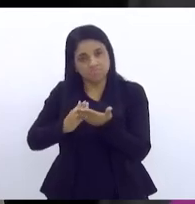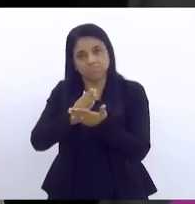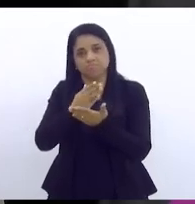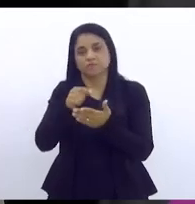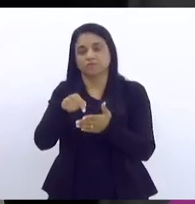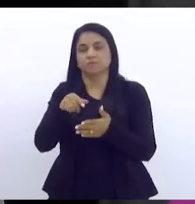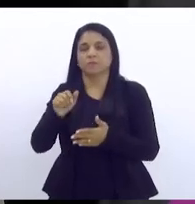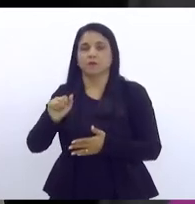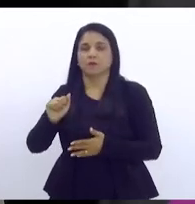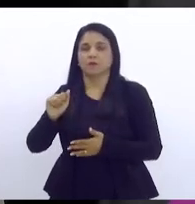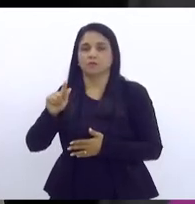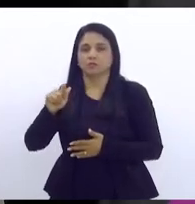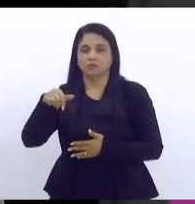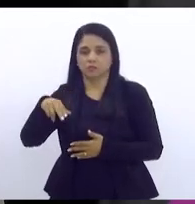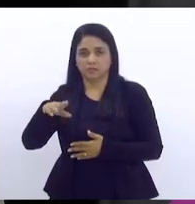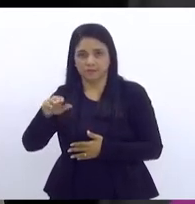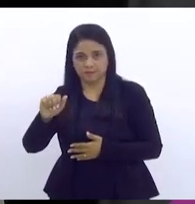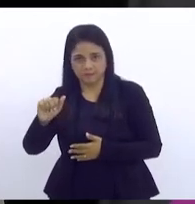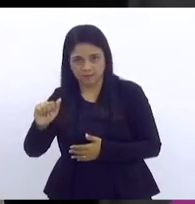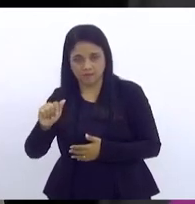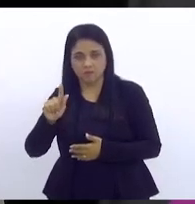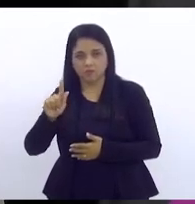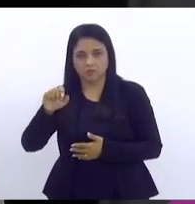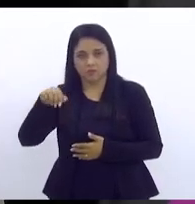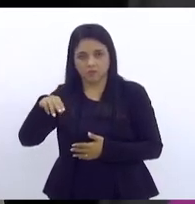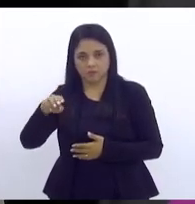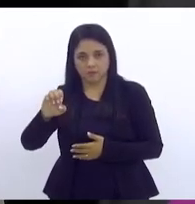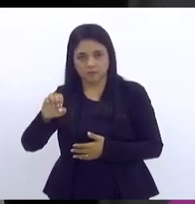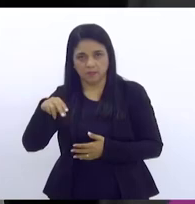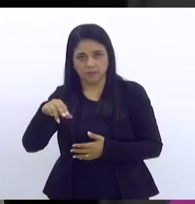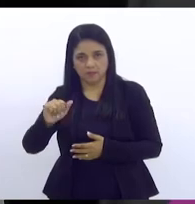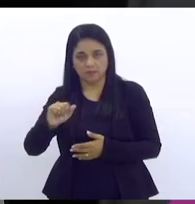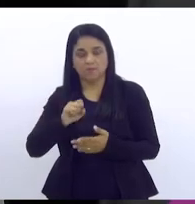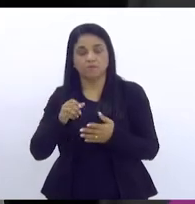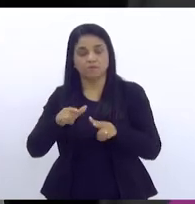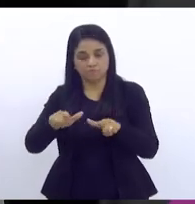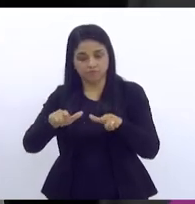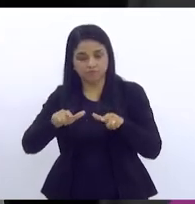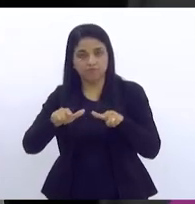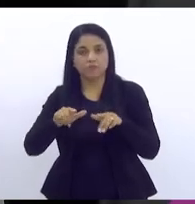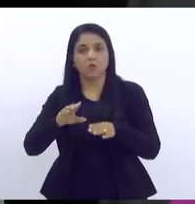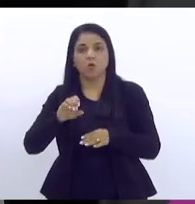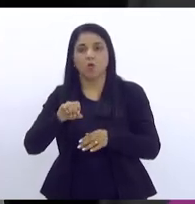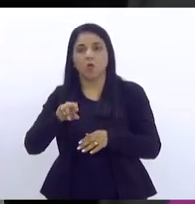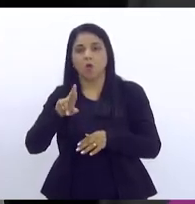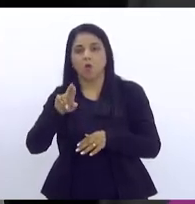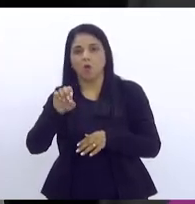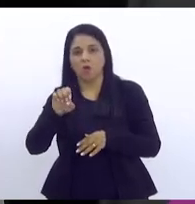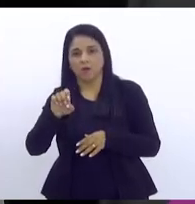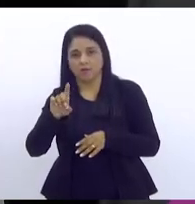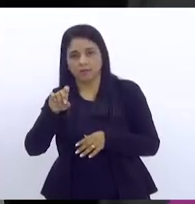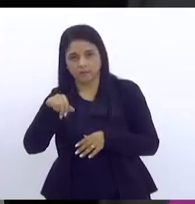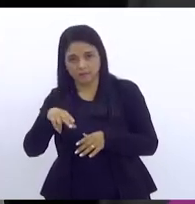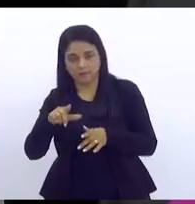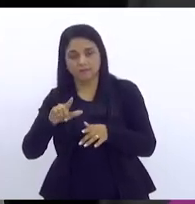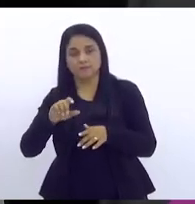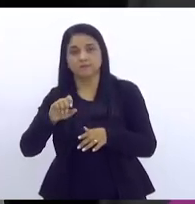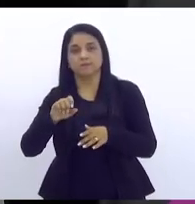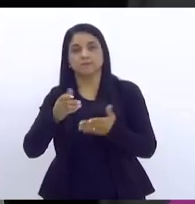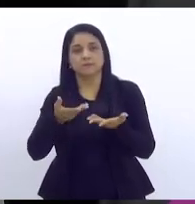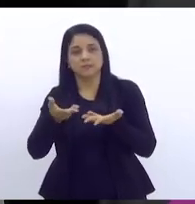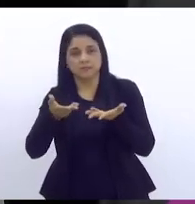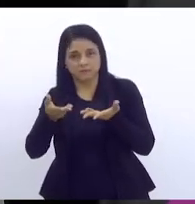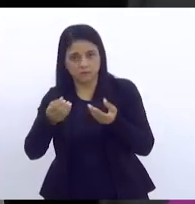eh dado uma vamos dizer uma ordem de início de serviço para começarem eh eh eh as obras que foram justamente